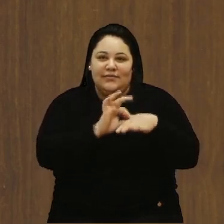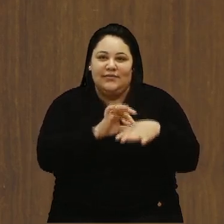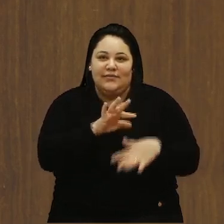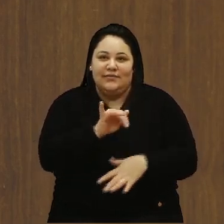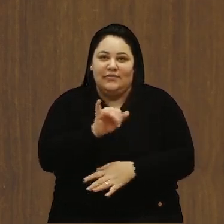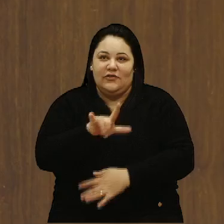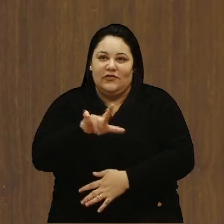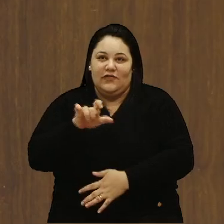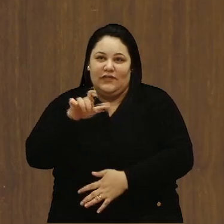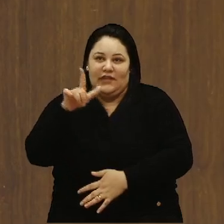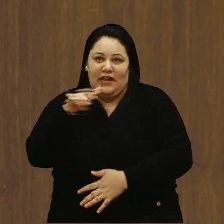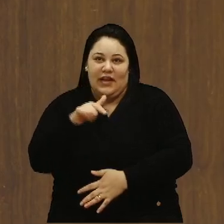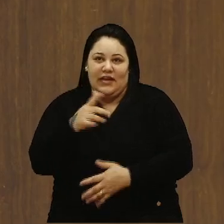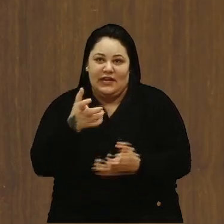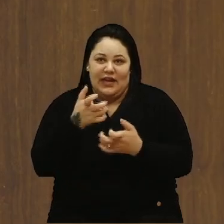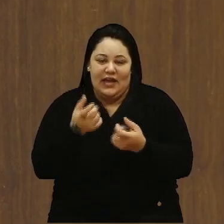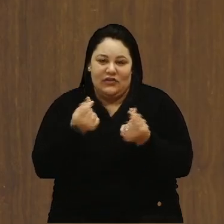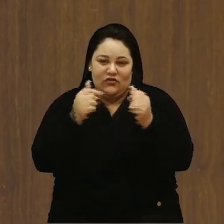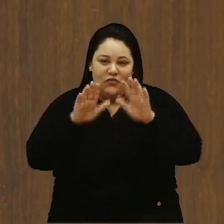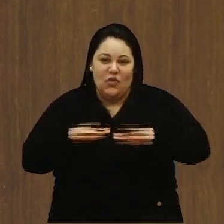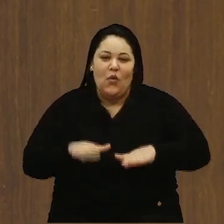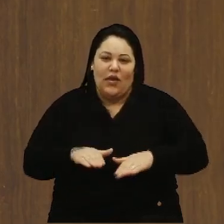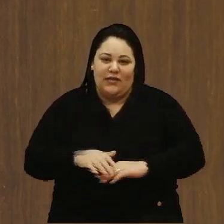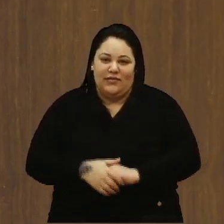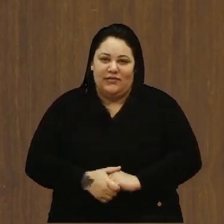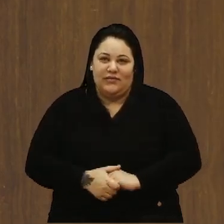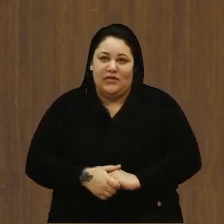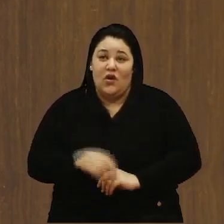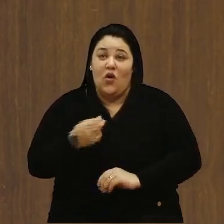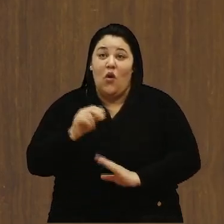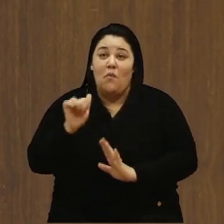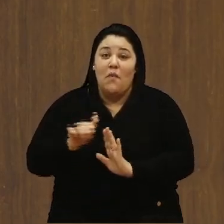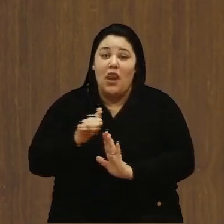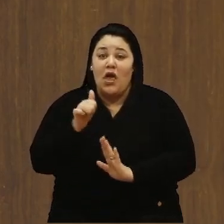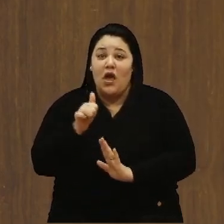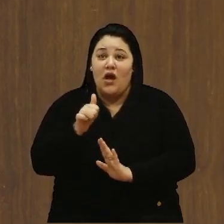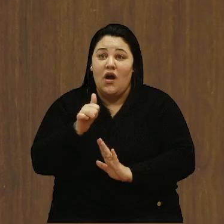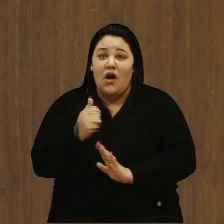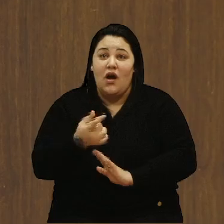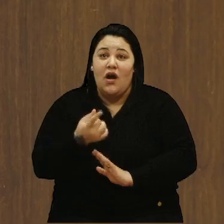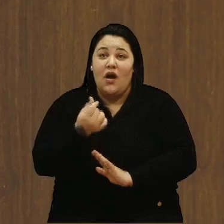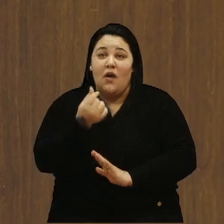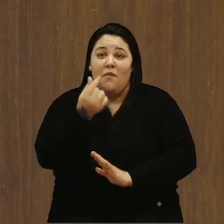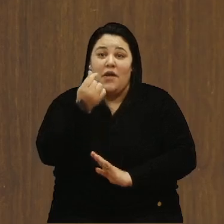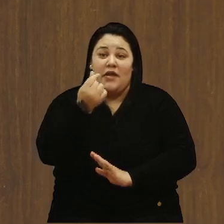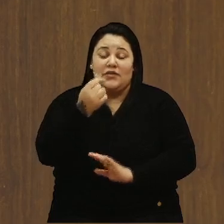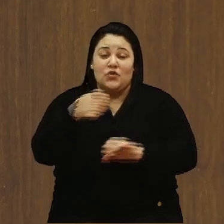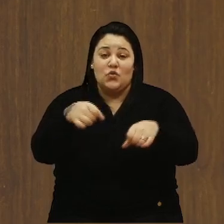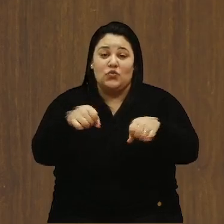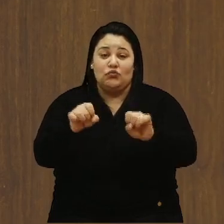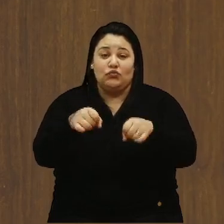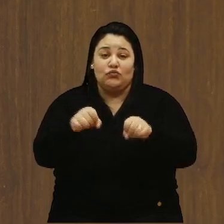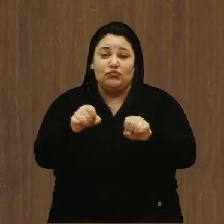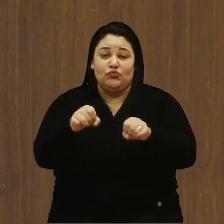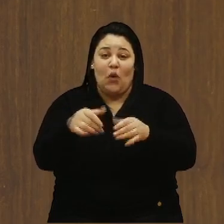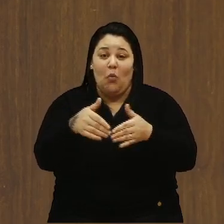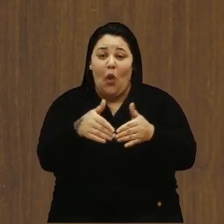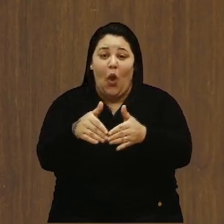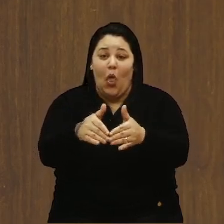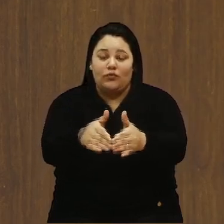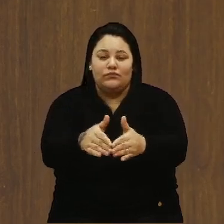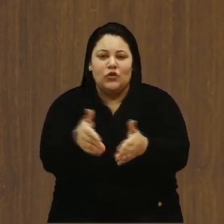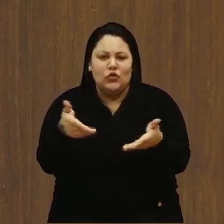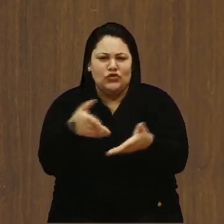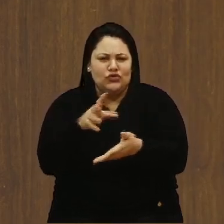Wellington, esses preços que eles querem baixar. Ou melhor, vereador Frisso, o preço do jet ski. Hoje eu tive que ouvir